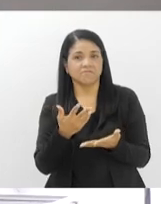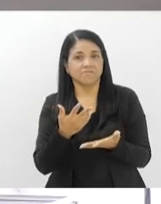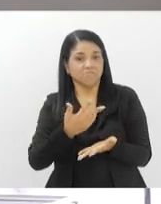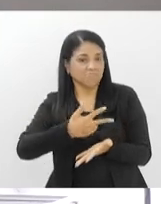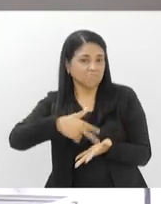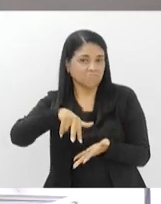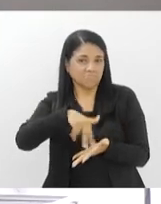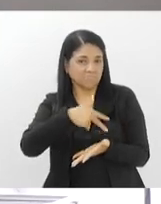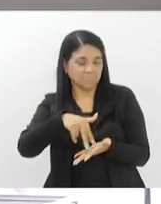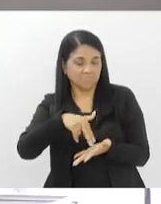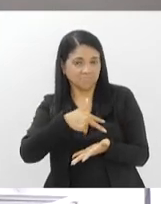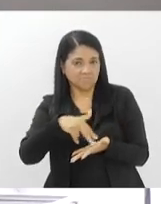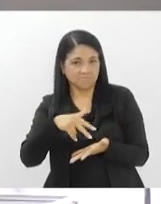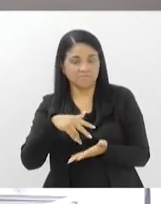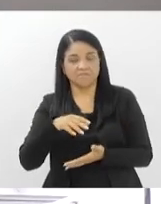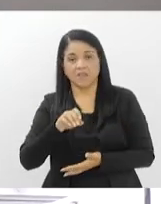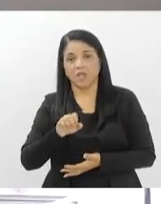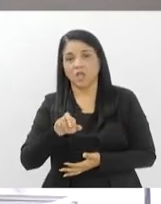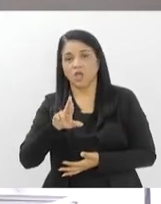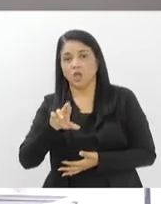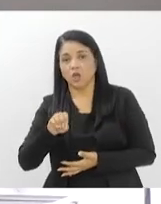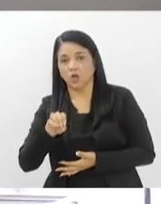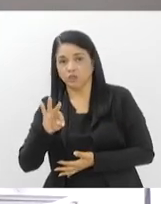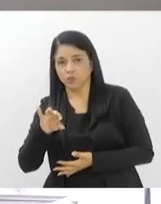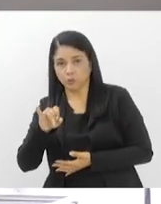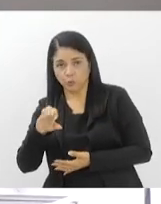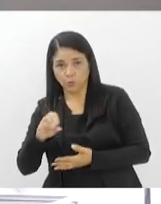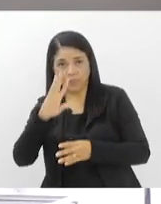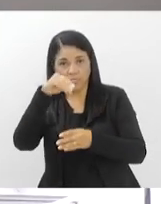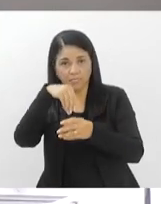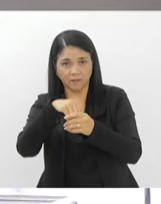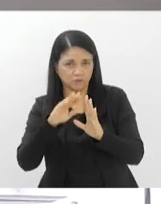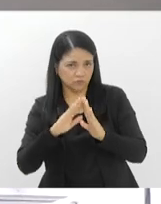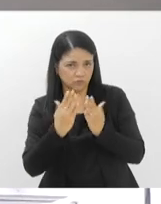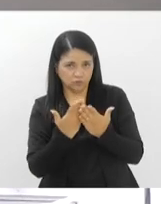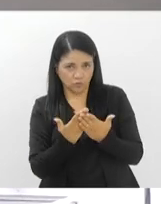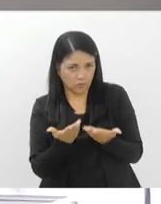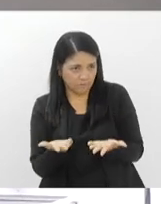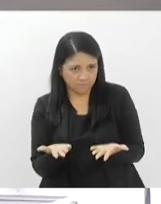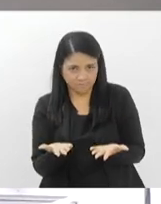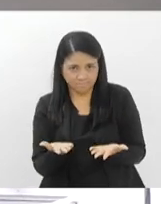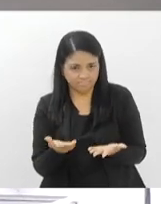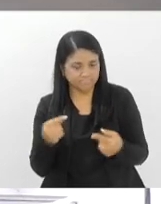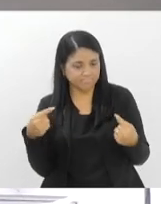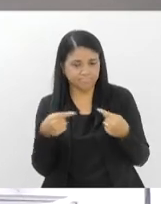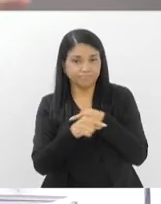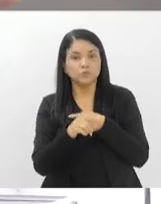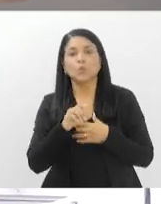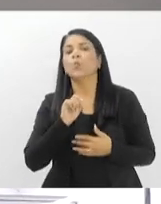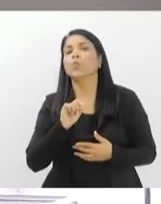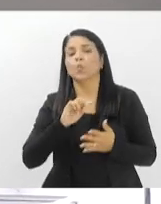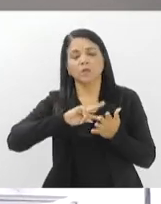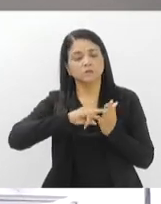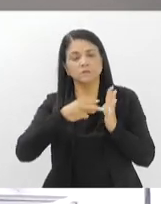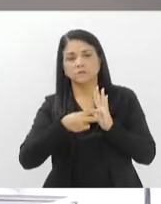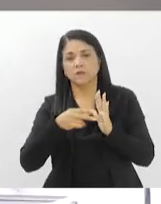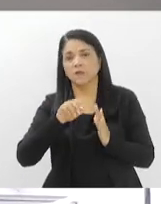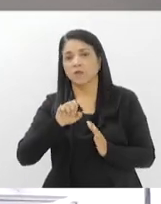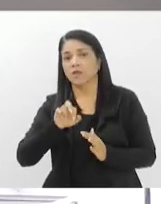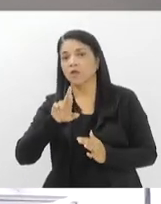erótico, né, em nenhuma escola. Até porque, o que é erótico? Erótico para